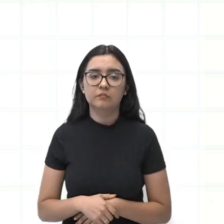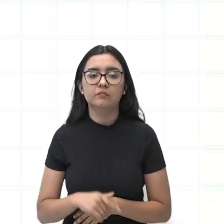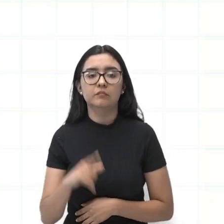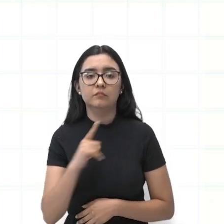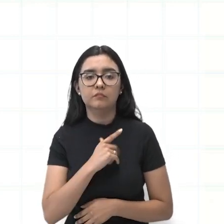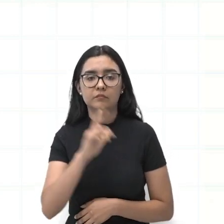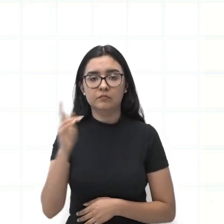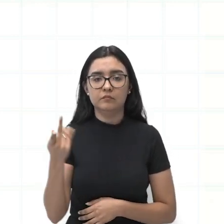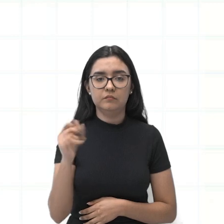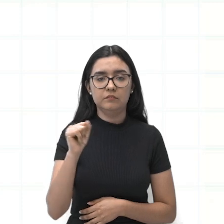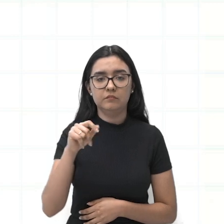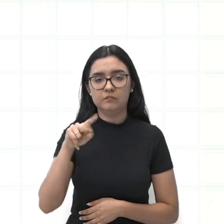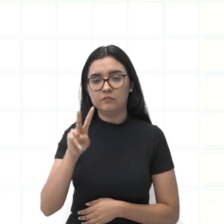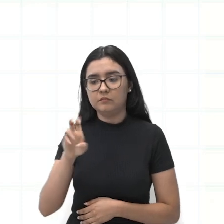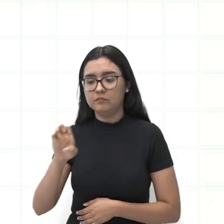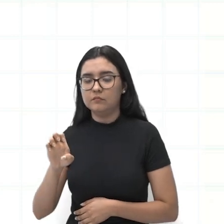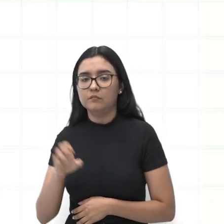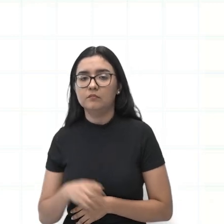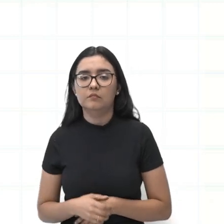have